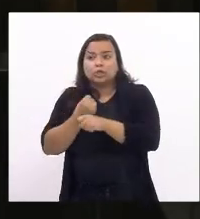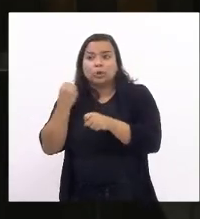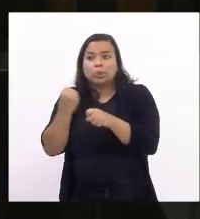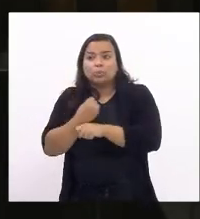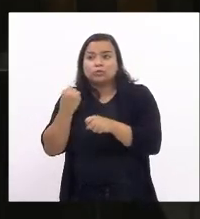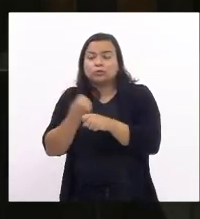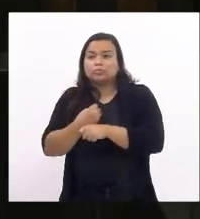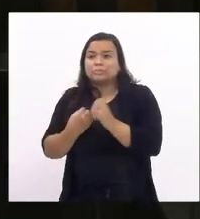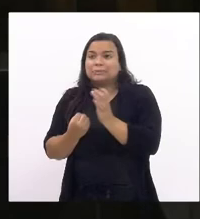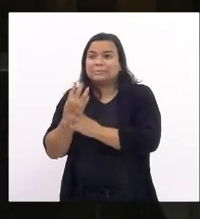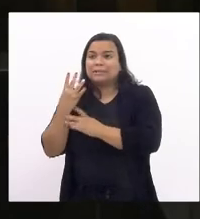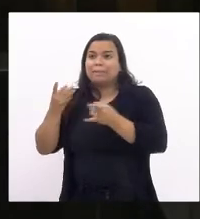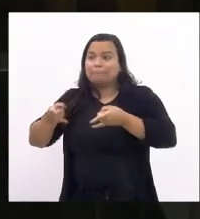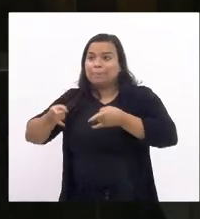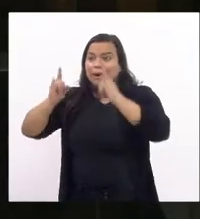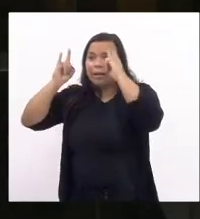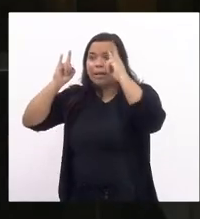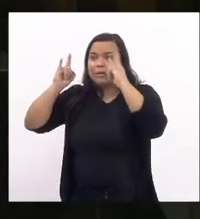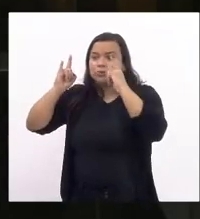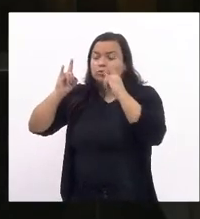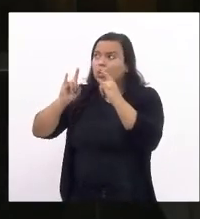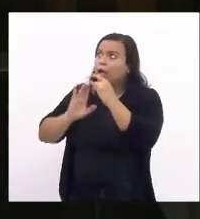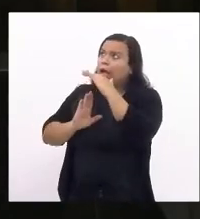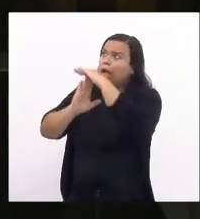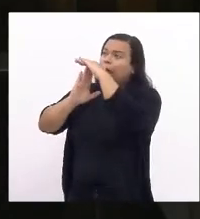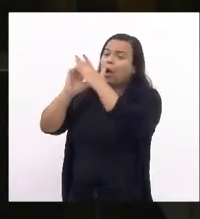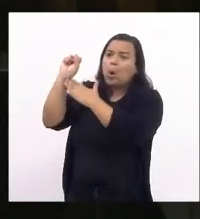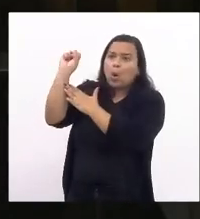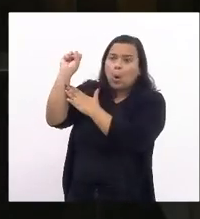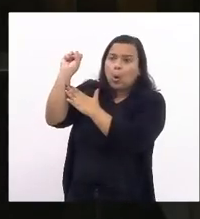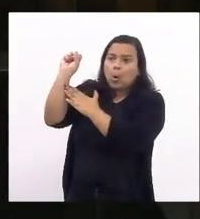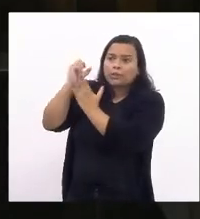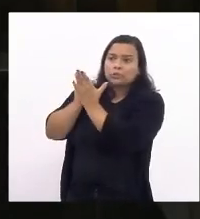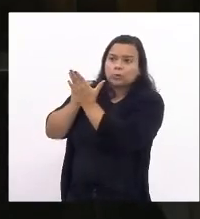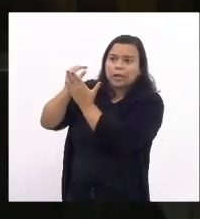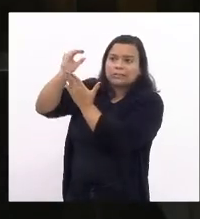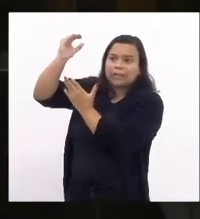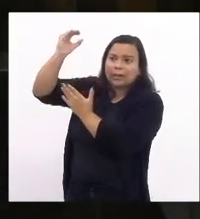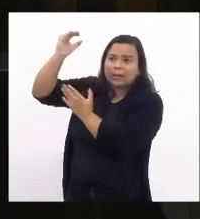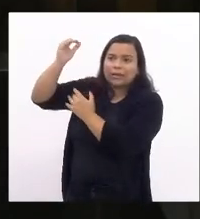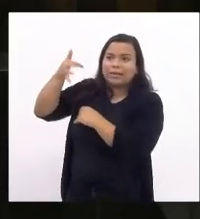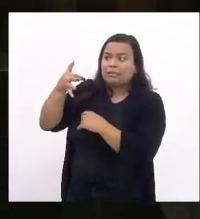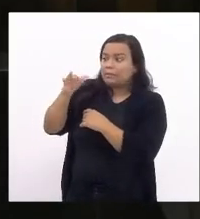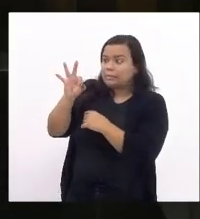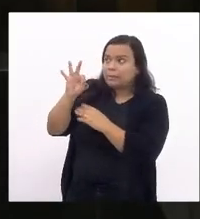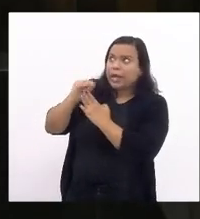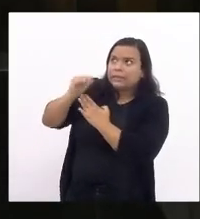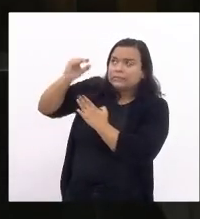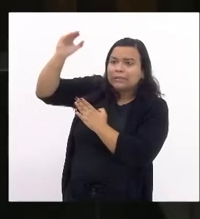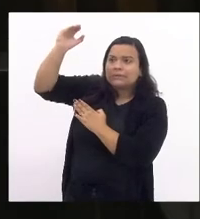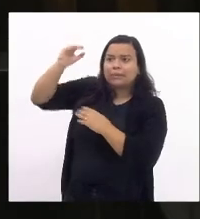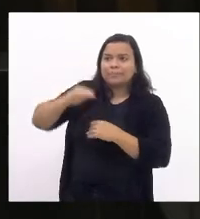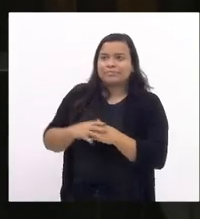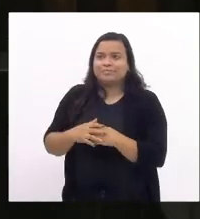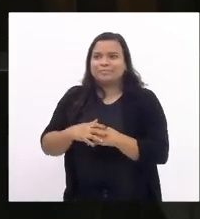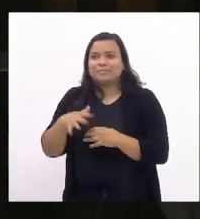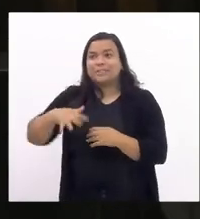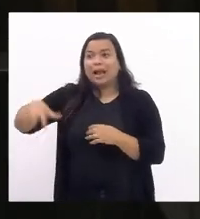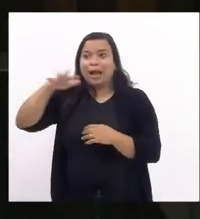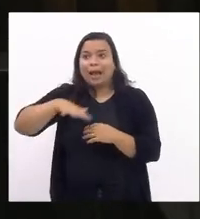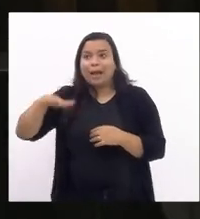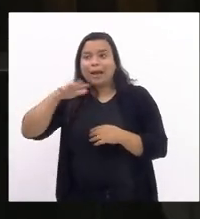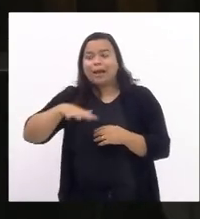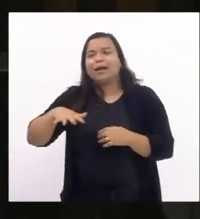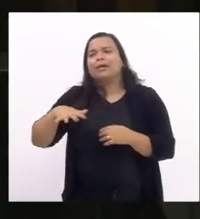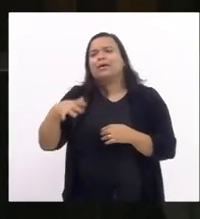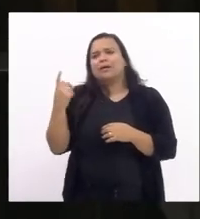prédios de até 8, 10 andares. Nos setores populares, raramente se faz prédios altos.